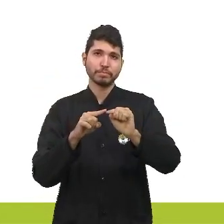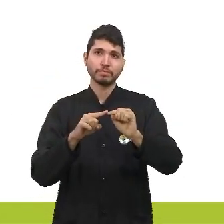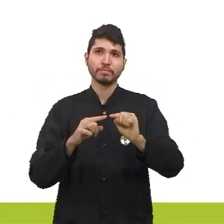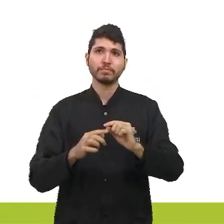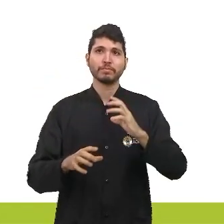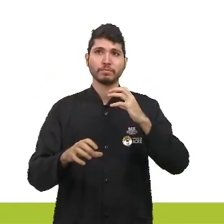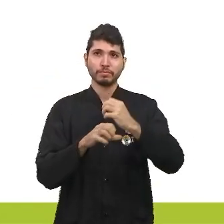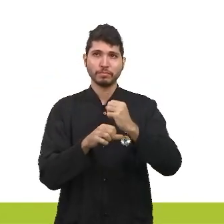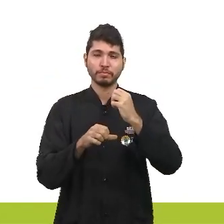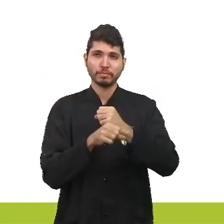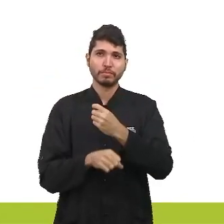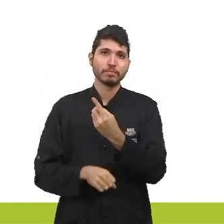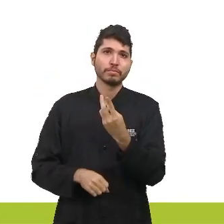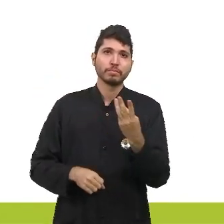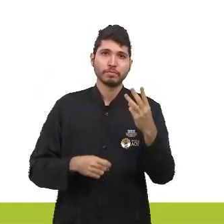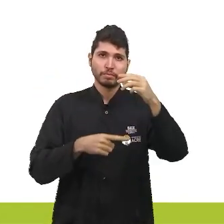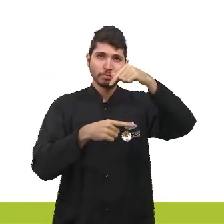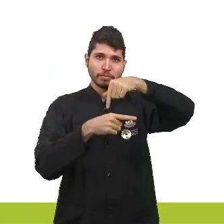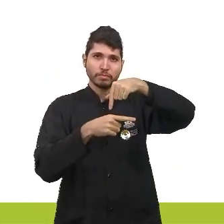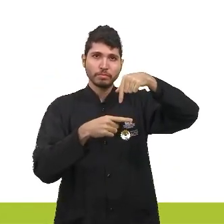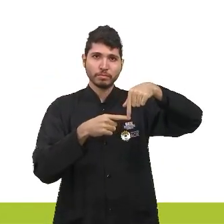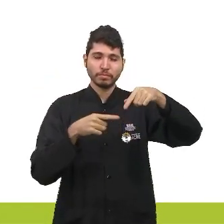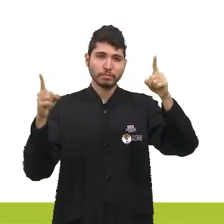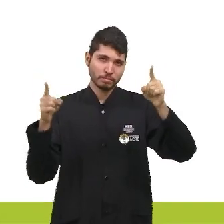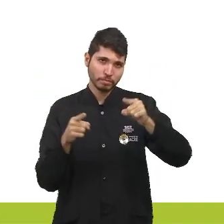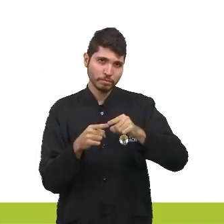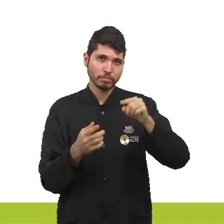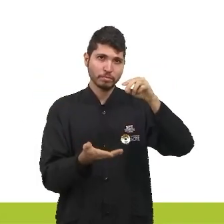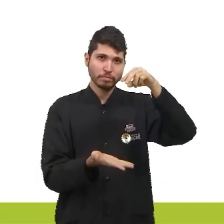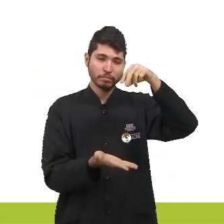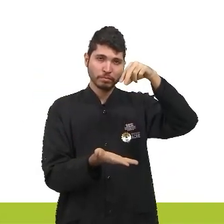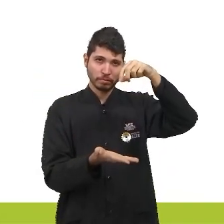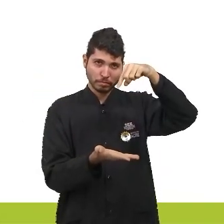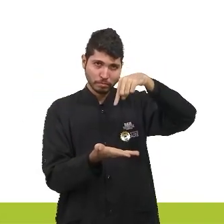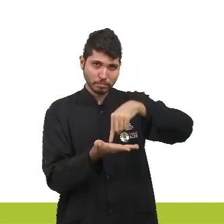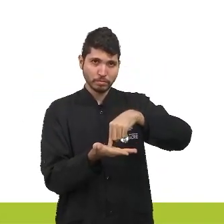Calcule o número de arestas e de vértices do poliedro. Então,